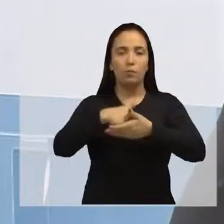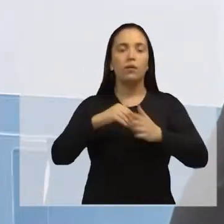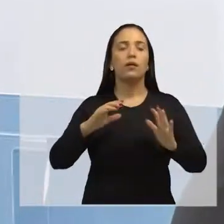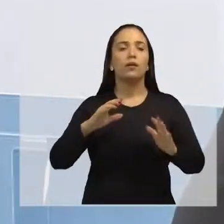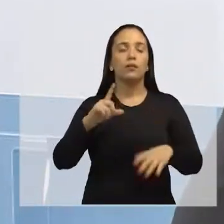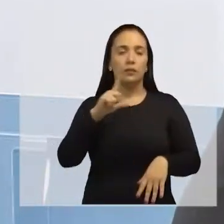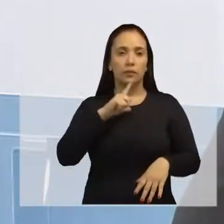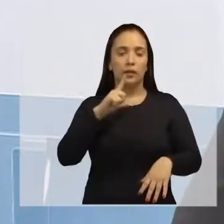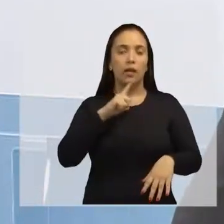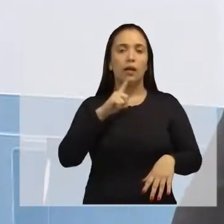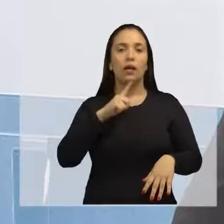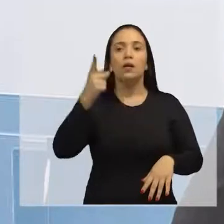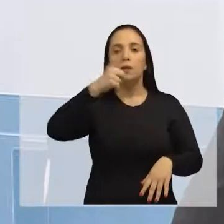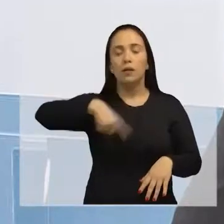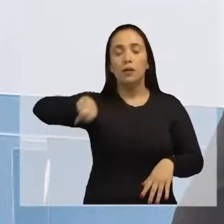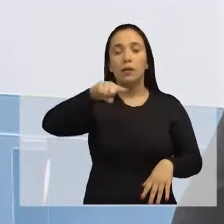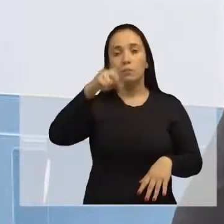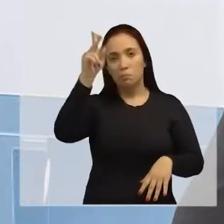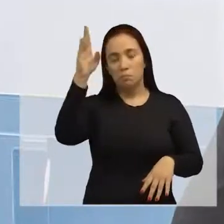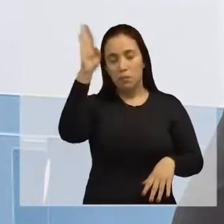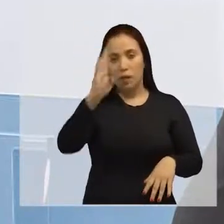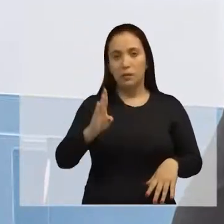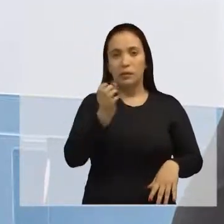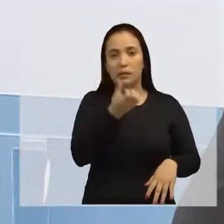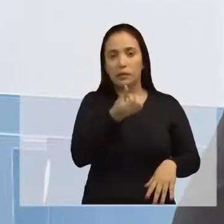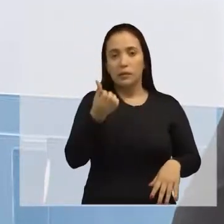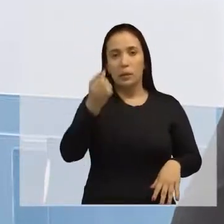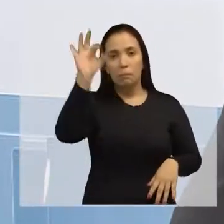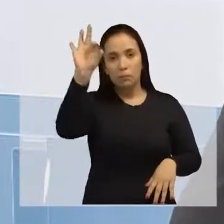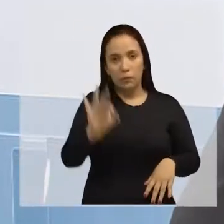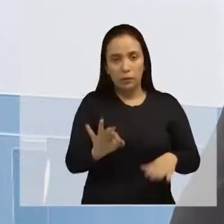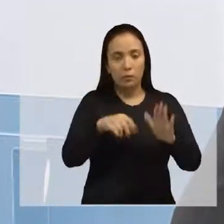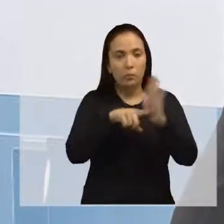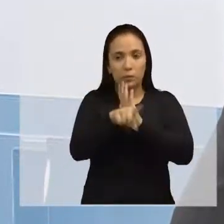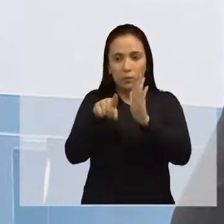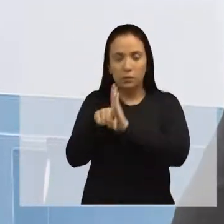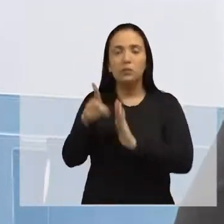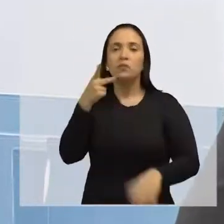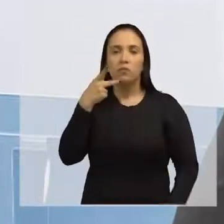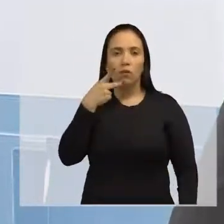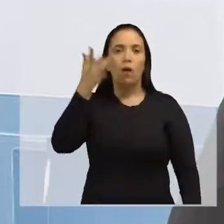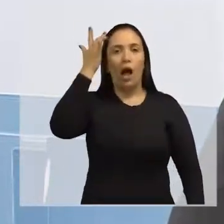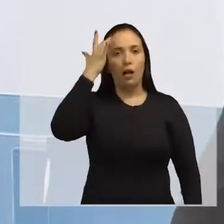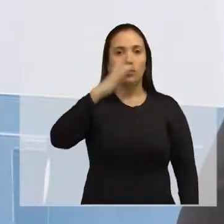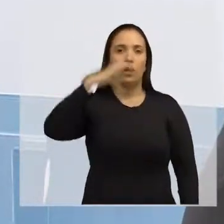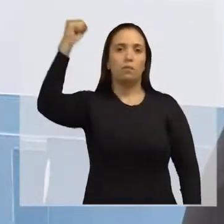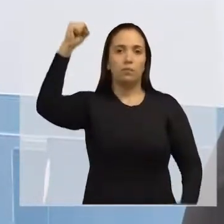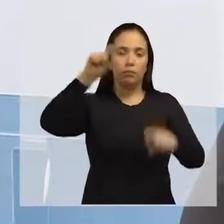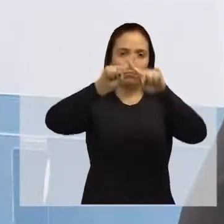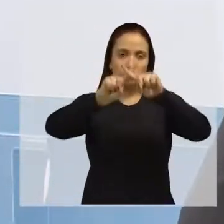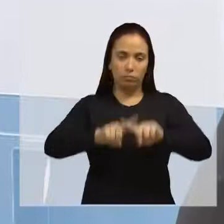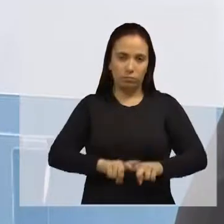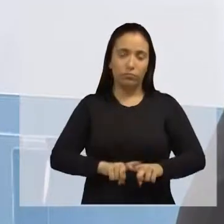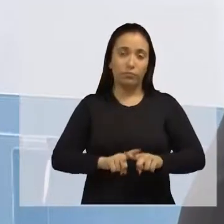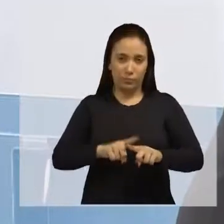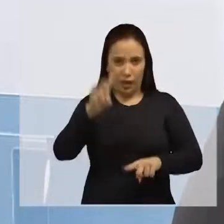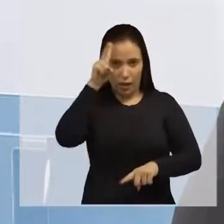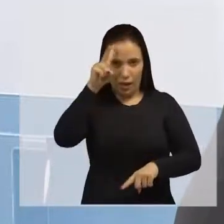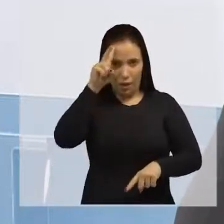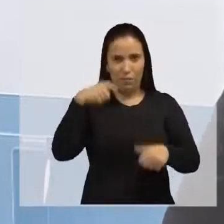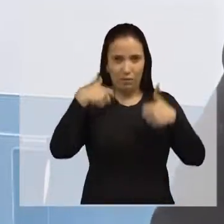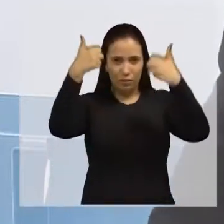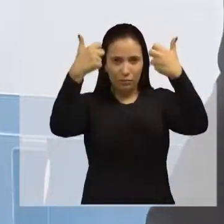Mundo. 66,4% dos entrevistados acreditam que o país vai levar a taça da Copa nesse ano. Justamente aquele assunto que eu falei. Porque